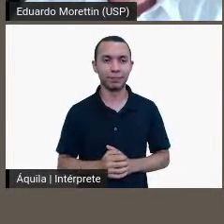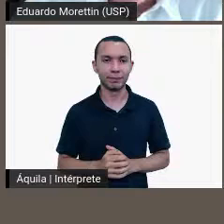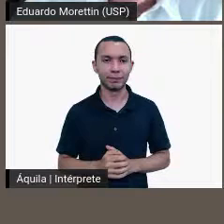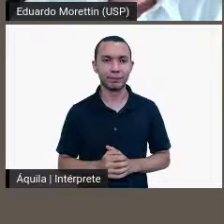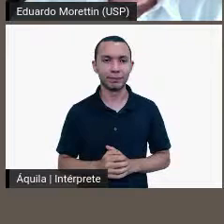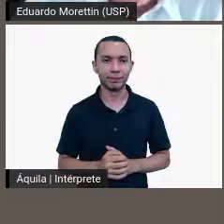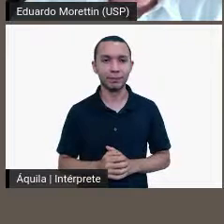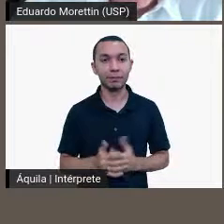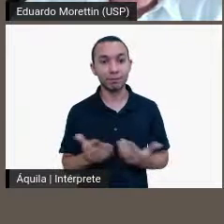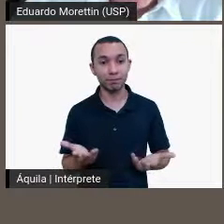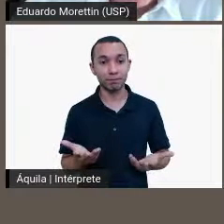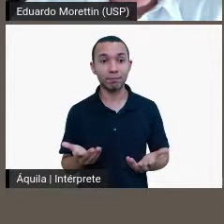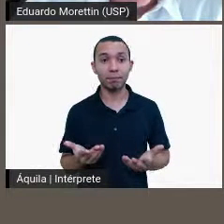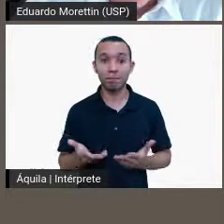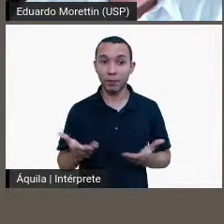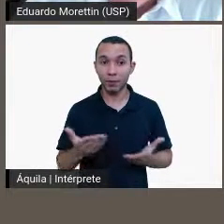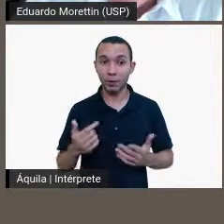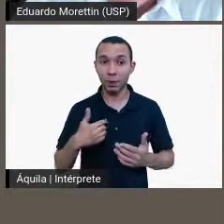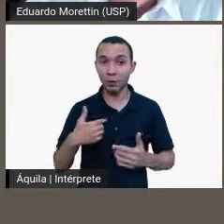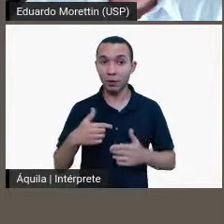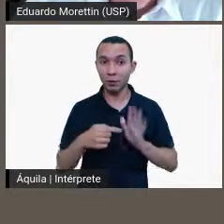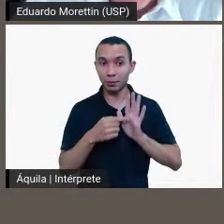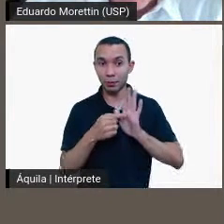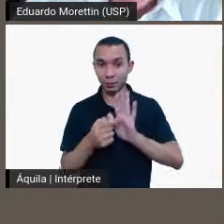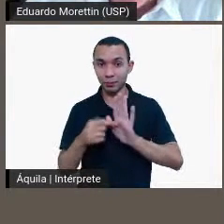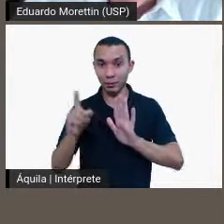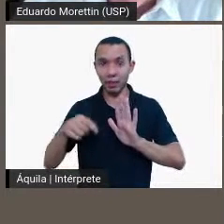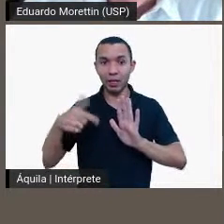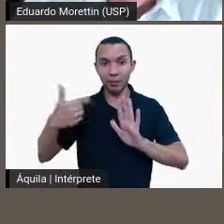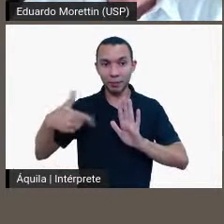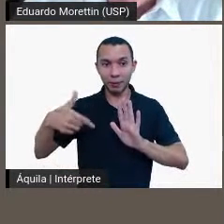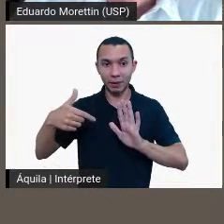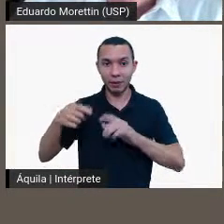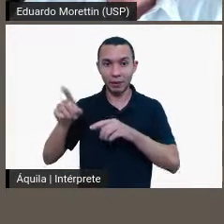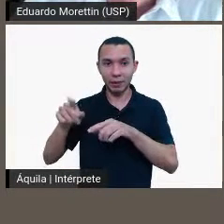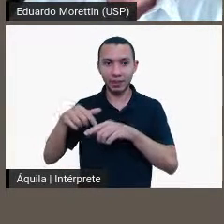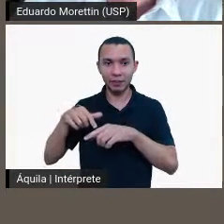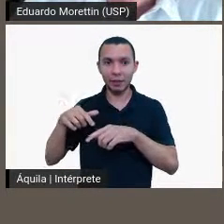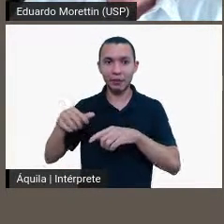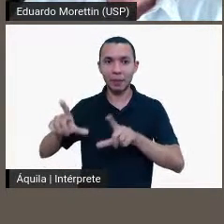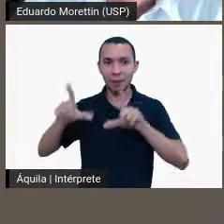Então, eu vou trabalhar com essa imagem. Desculpem-me aí. Vou